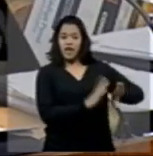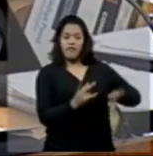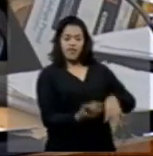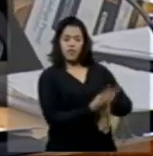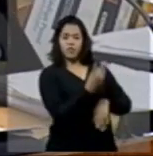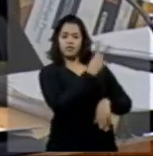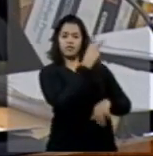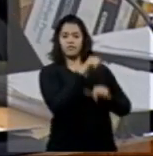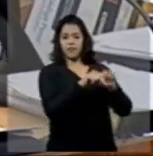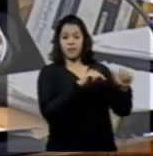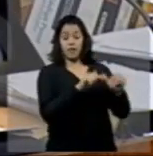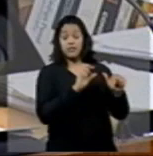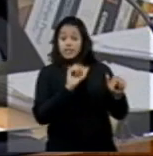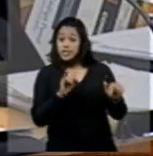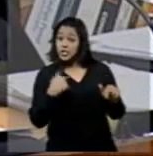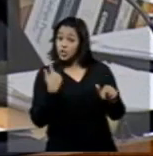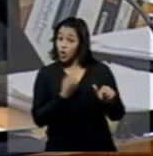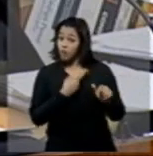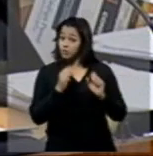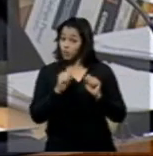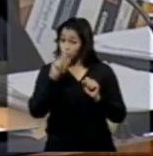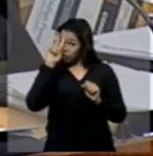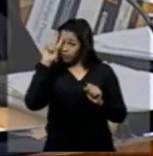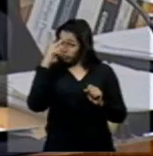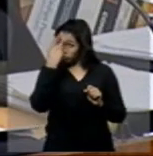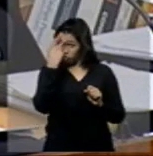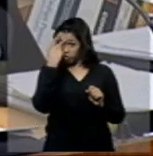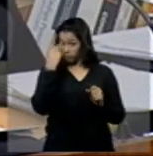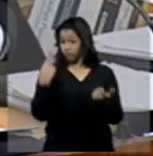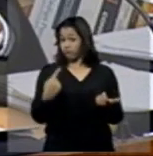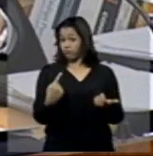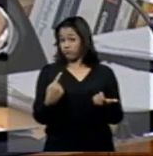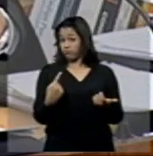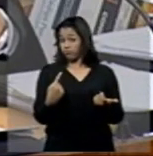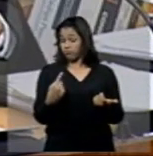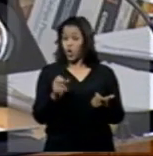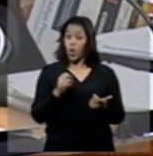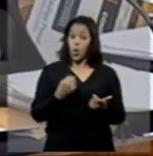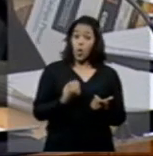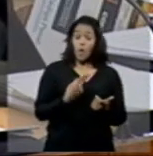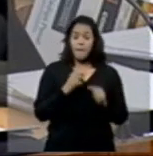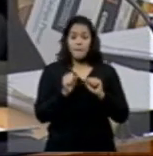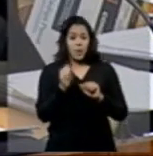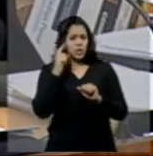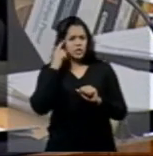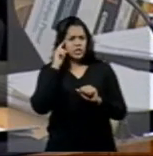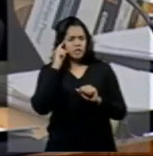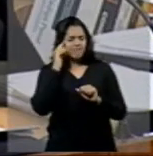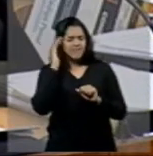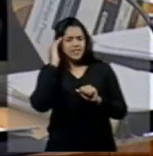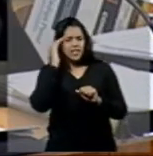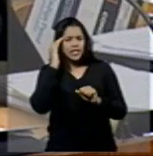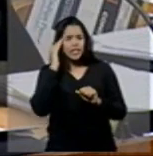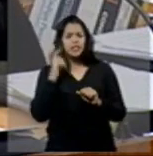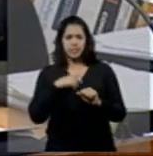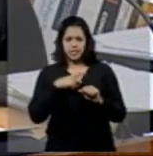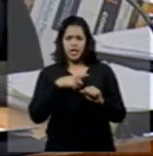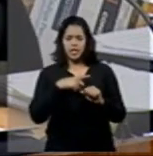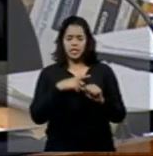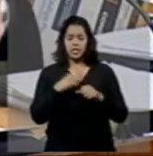se nós podemos confundir ou podemos entender que há identidade